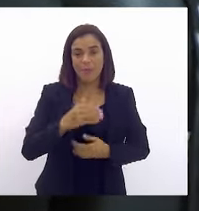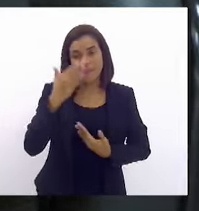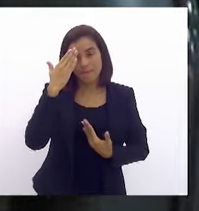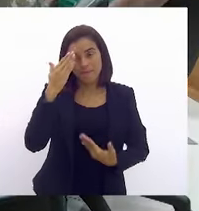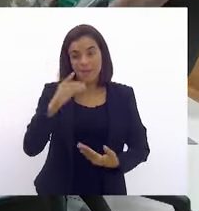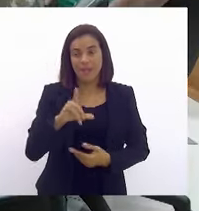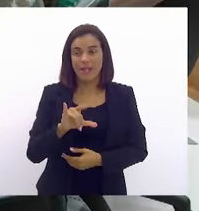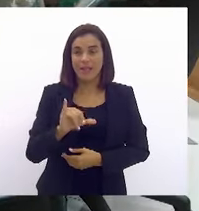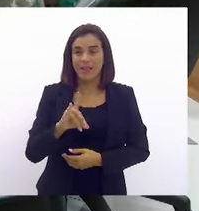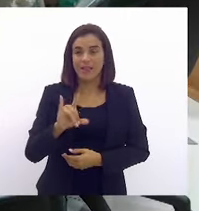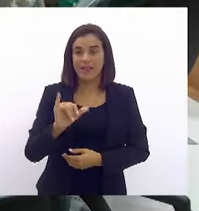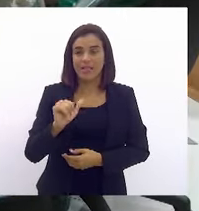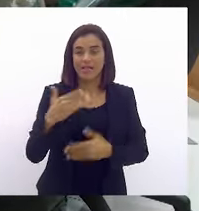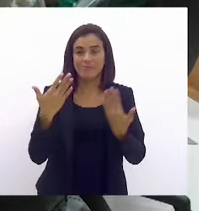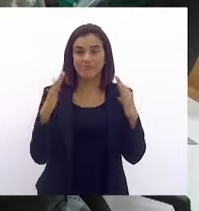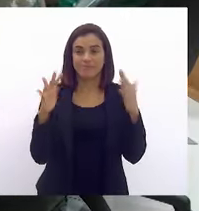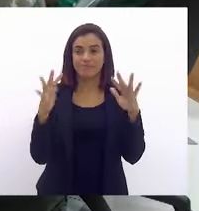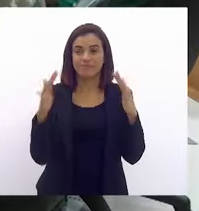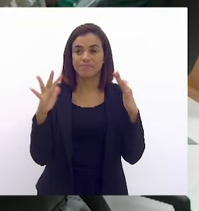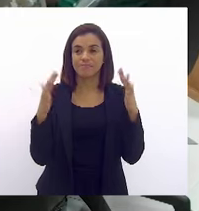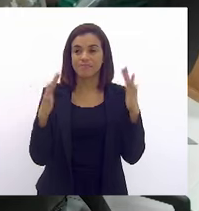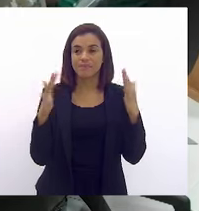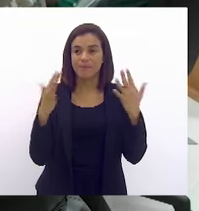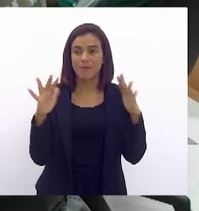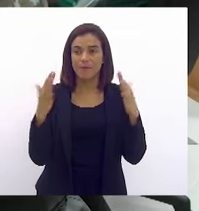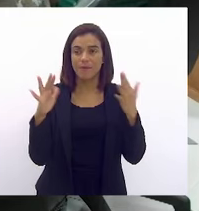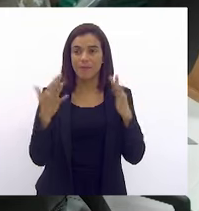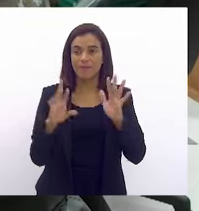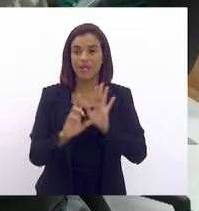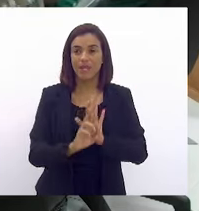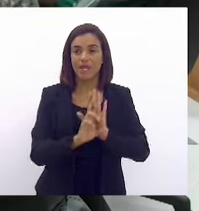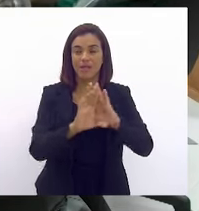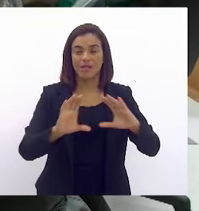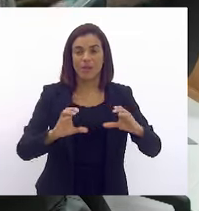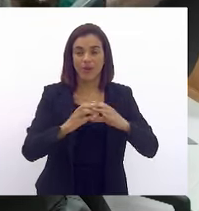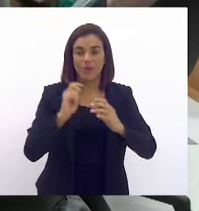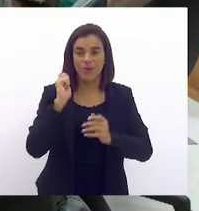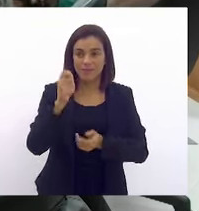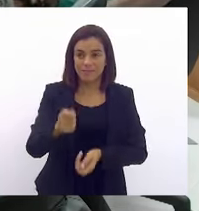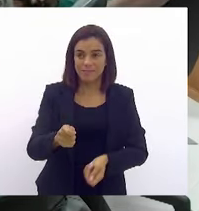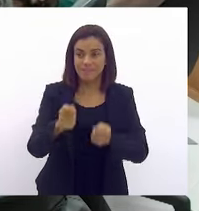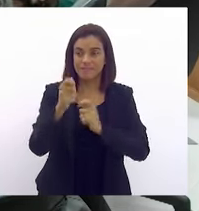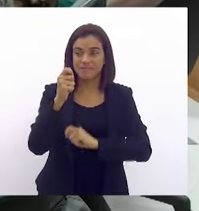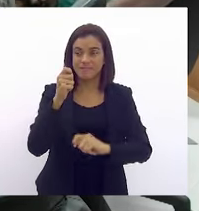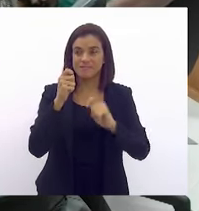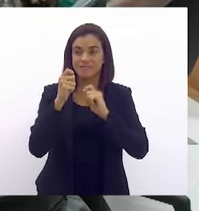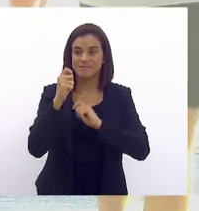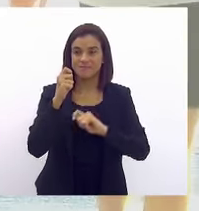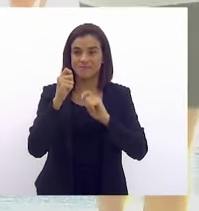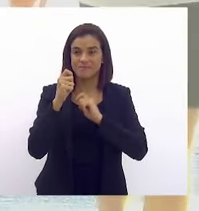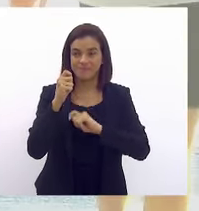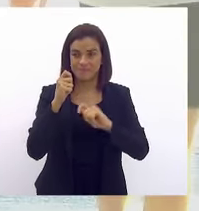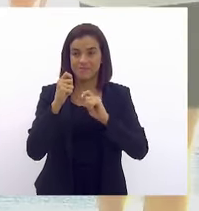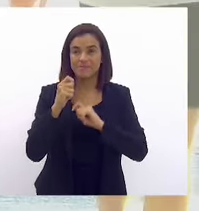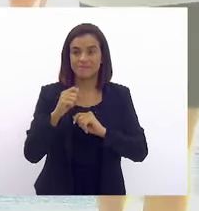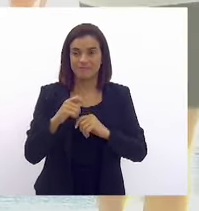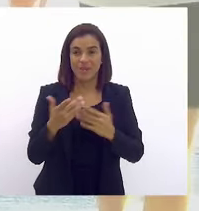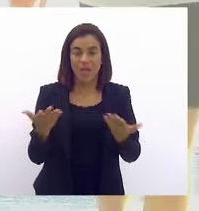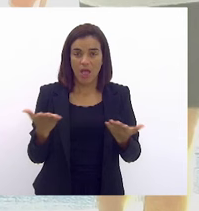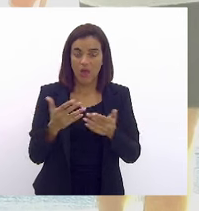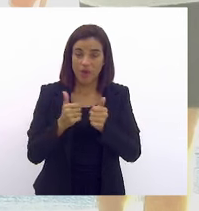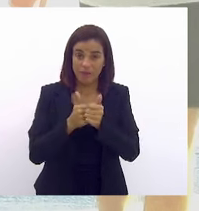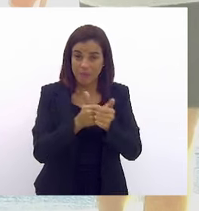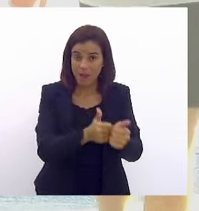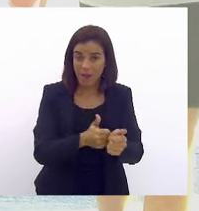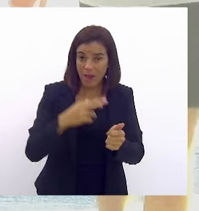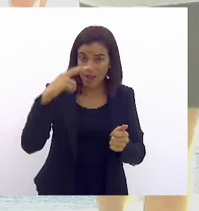Uma salva de palmas, representando a Colônia de Pescadores. Acho que esse tema já foi encaminhado pelo INE, a gente vai acompanhar também, fico